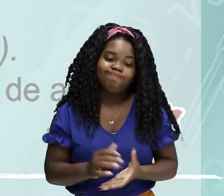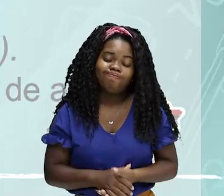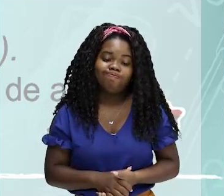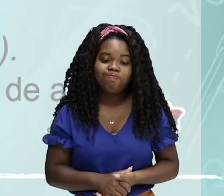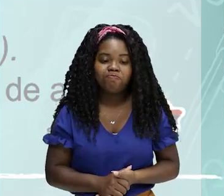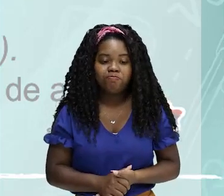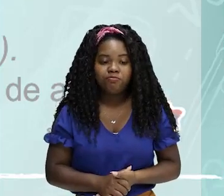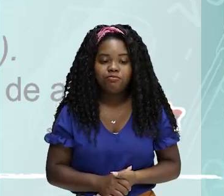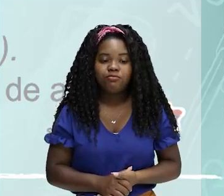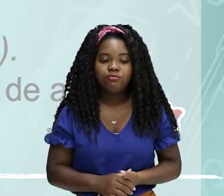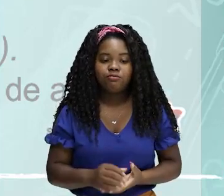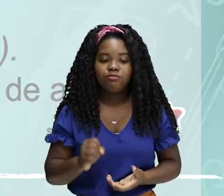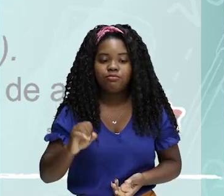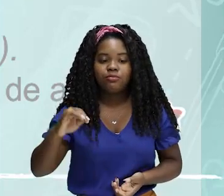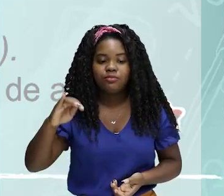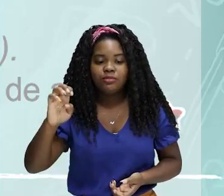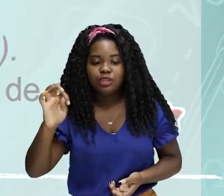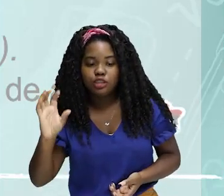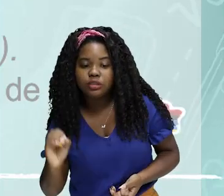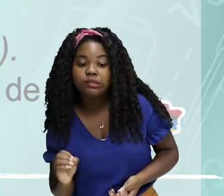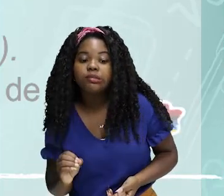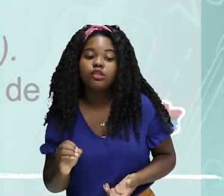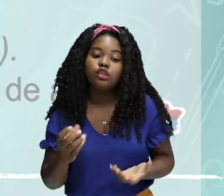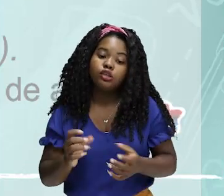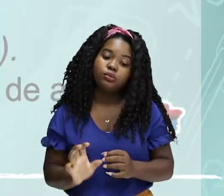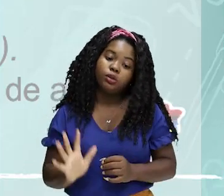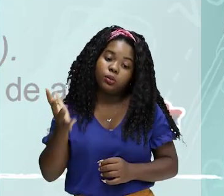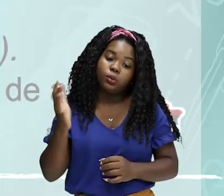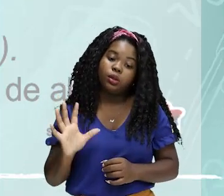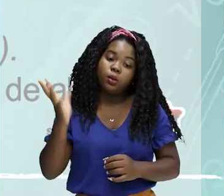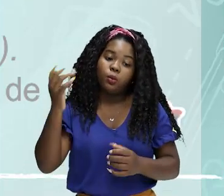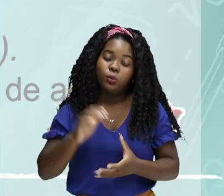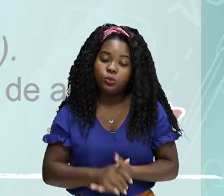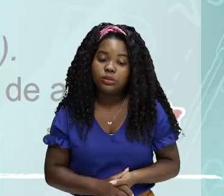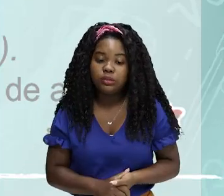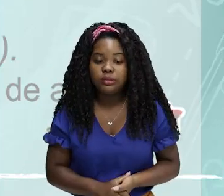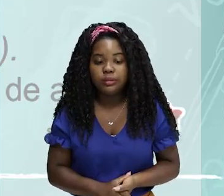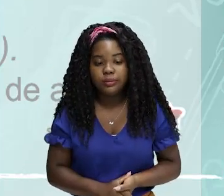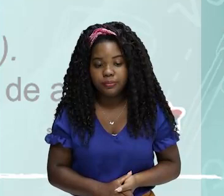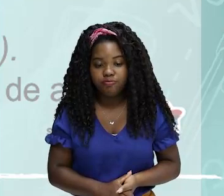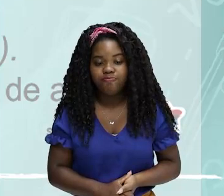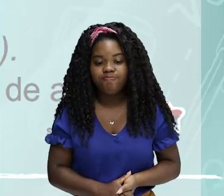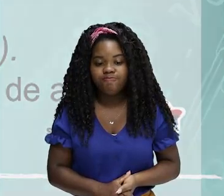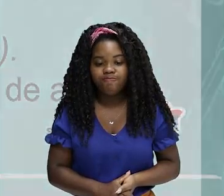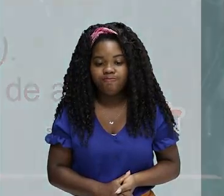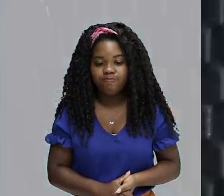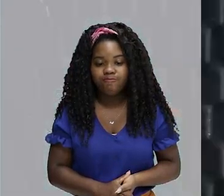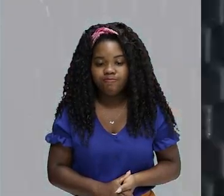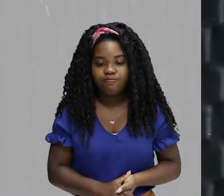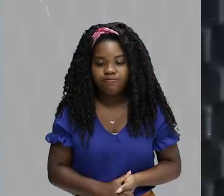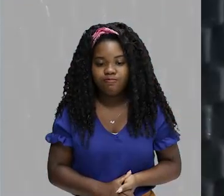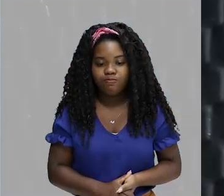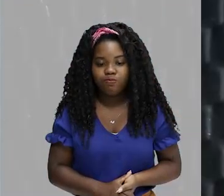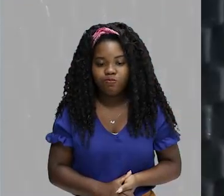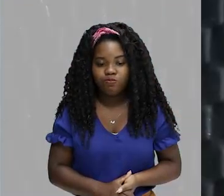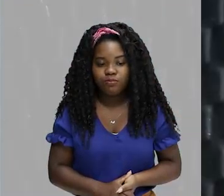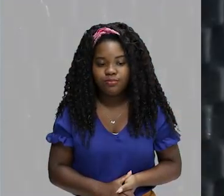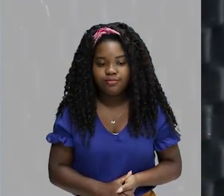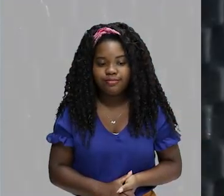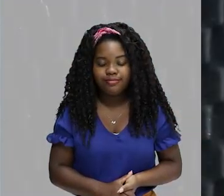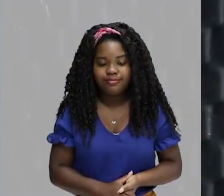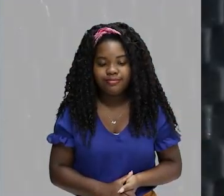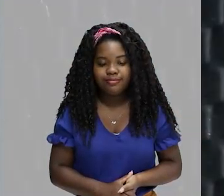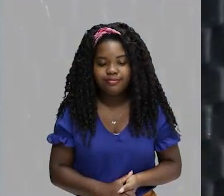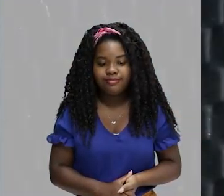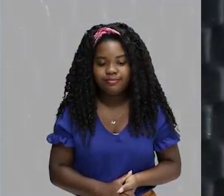volverá a ocorrer. Então, sinto muito pelo ocorrido, não voltará a acontecer. Pedir desculpas e dizer que não vai mais